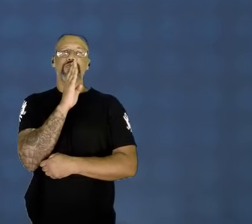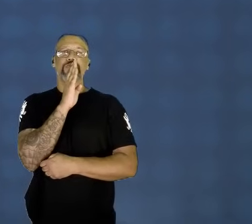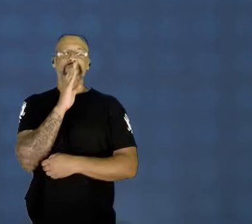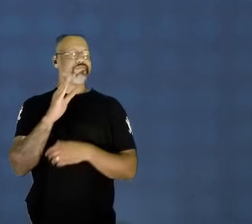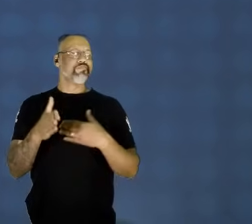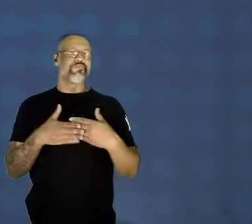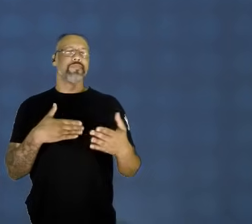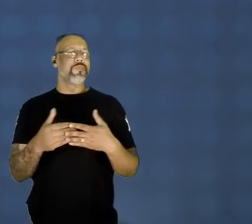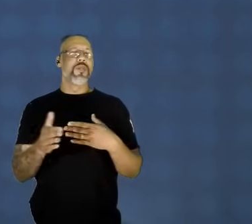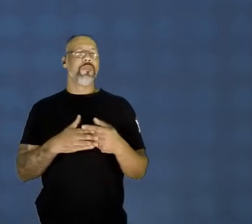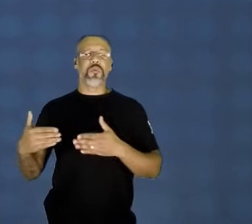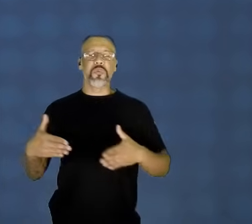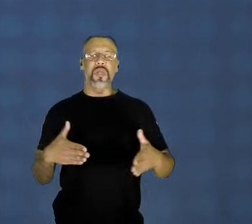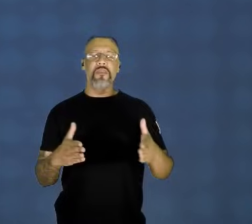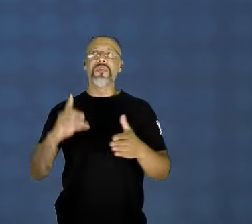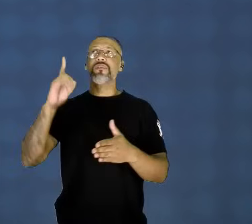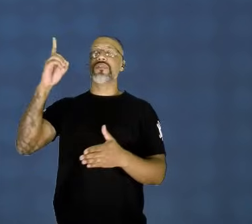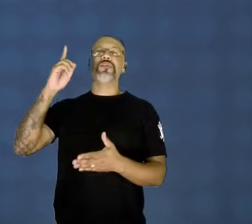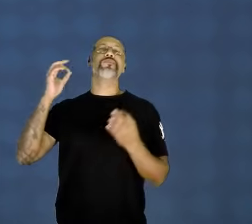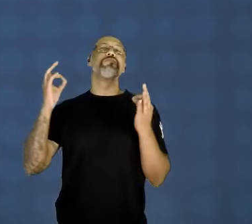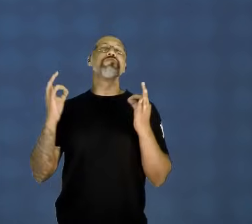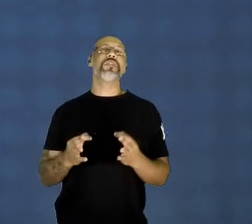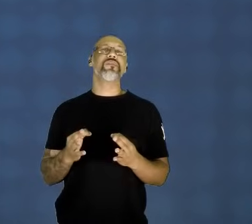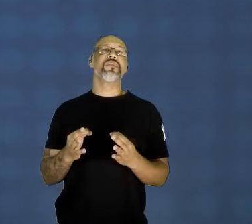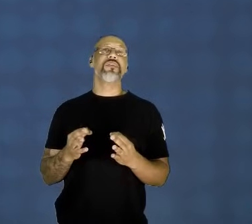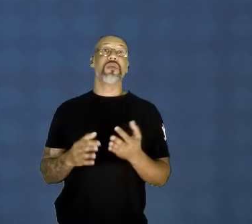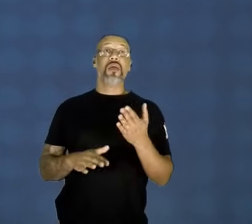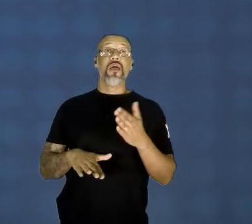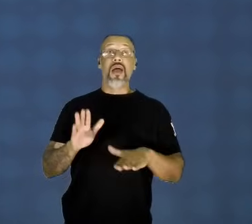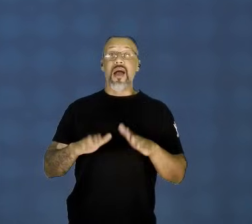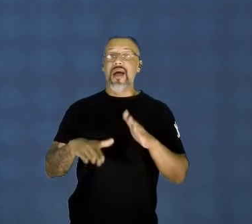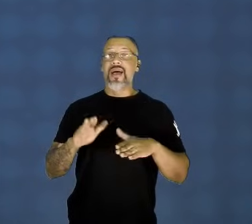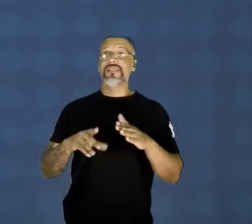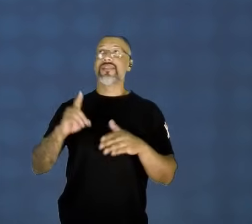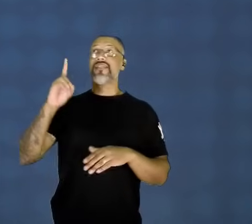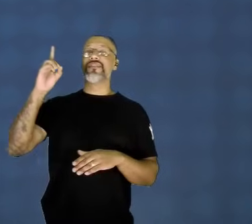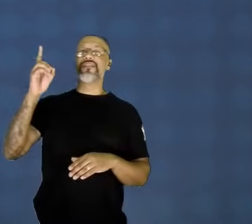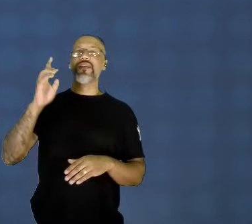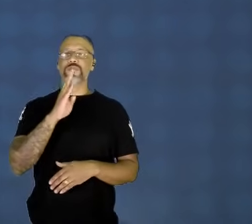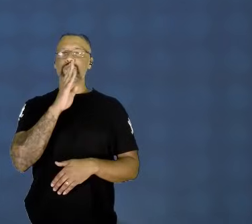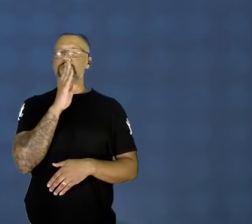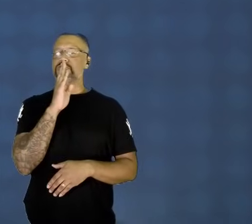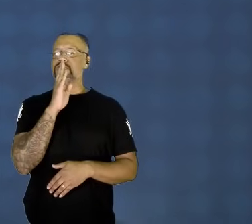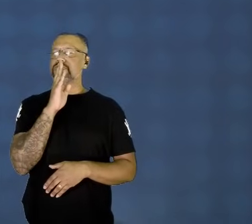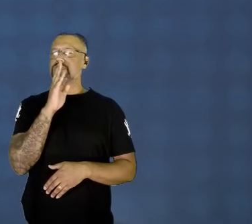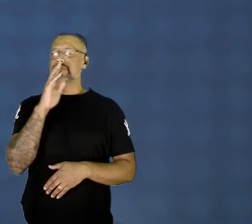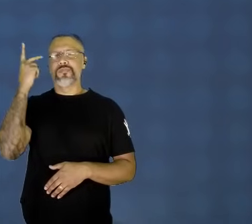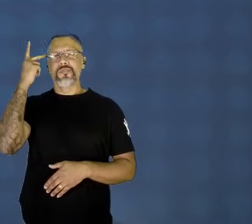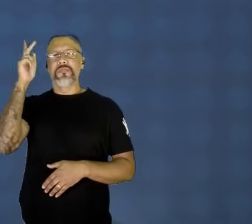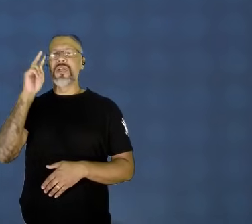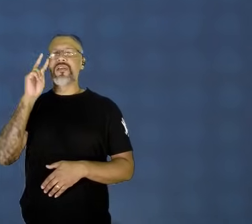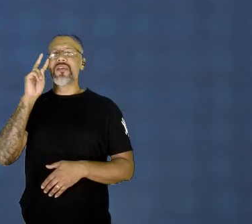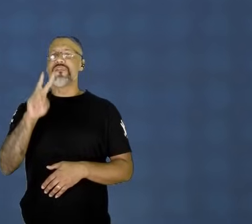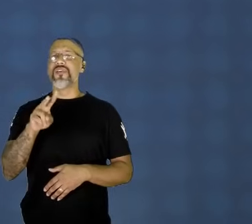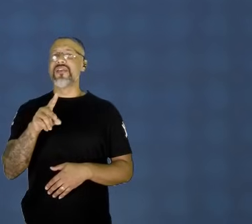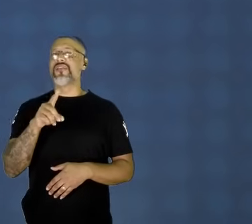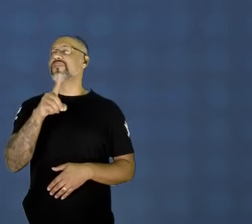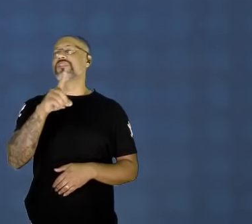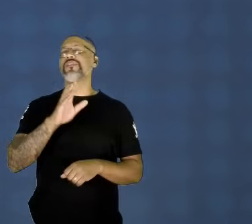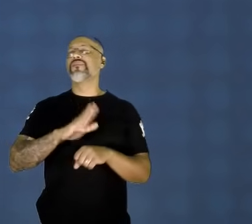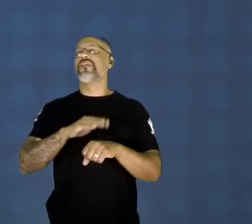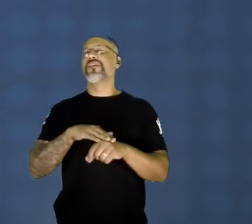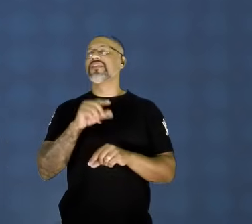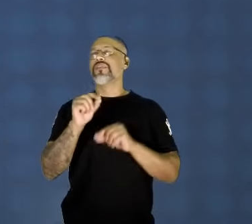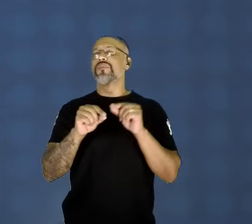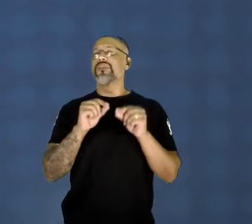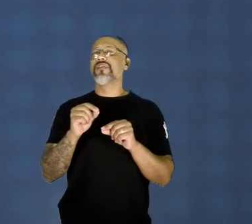está em silêncio para saber a sua reação. Se você continua queimando por Ele mesmo quando Ele não fala. Se você continua queimando